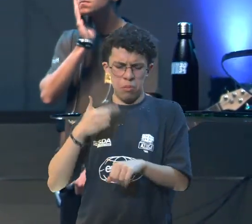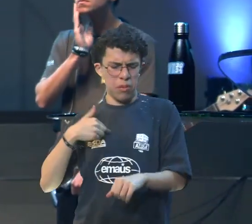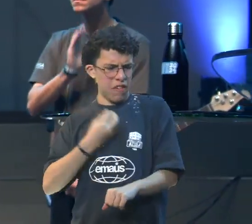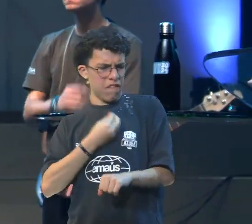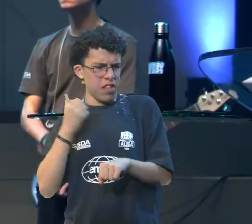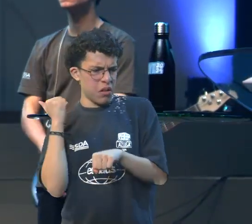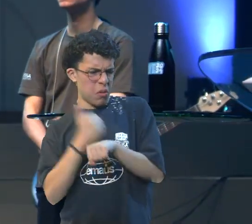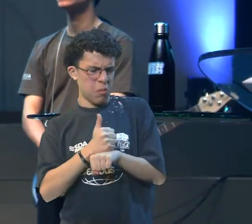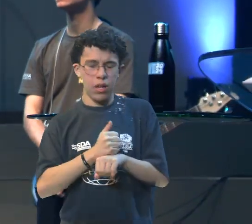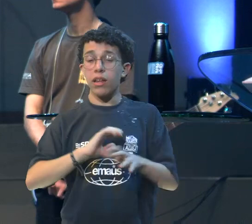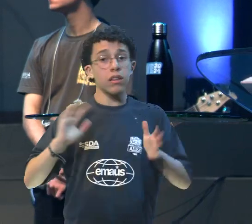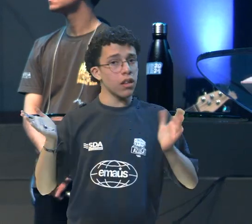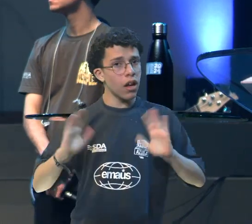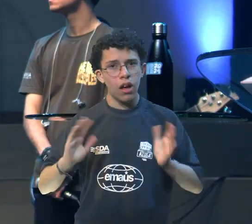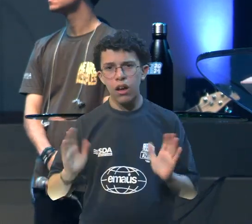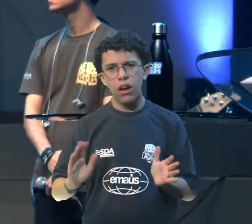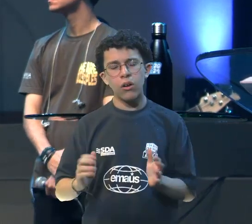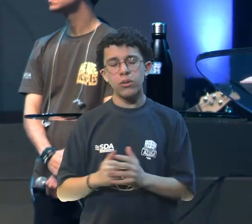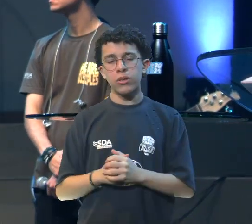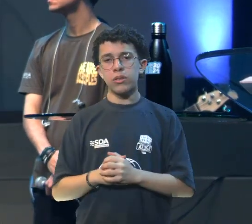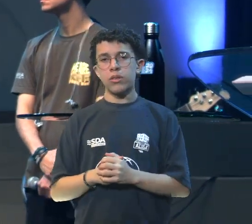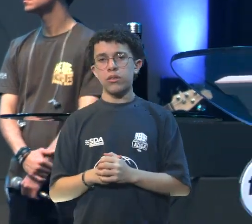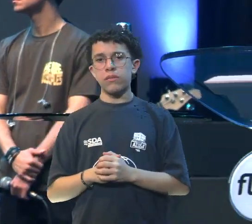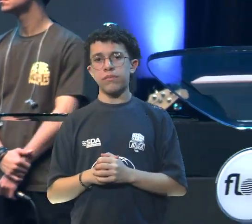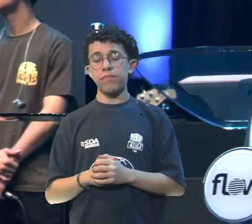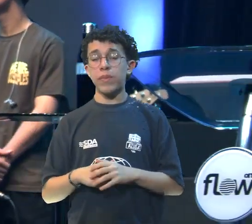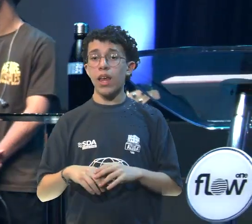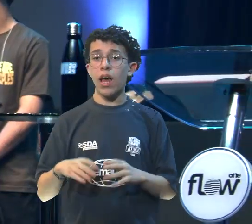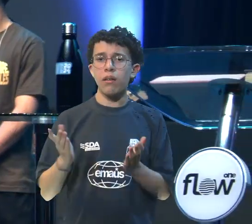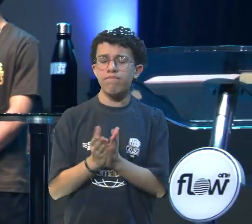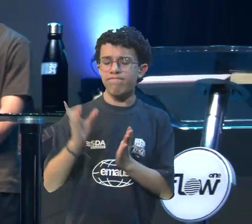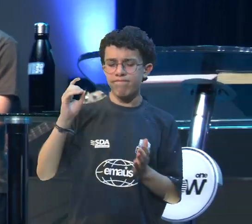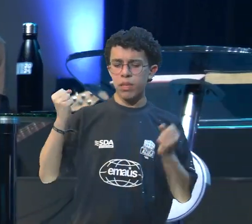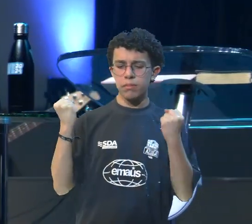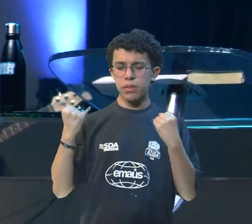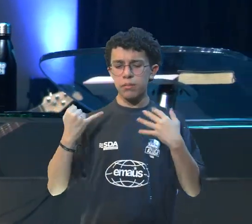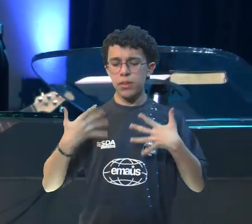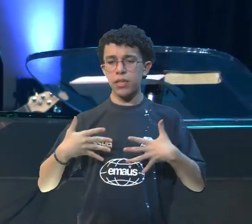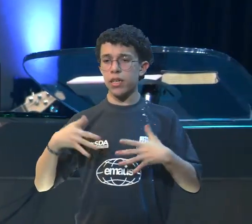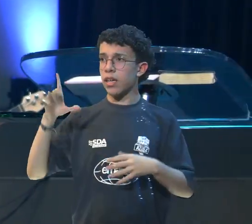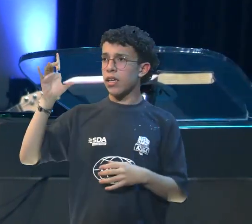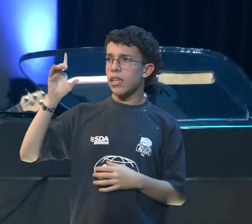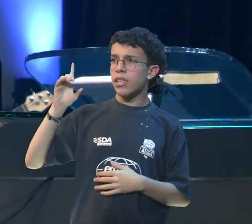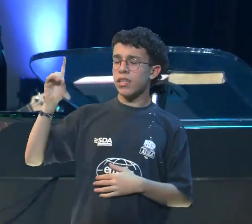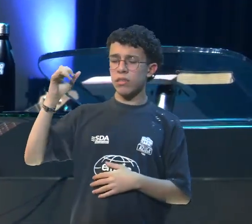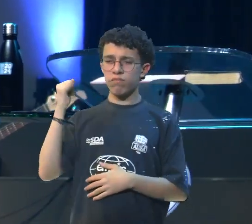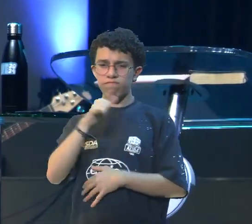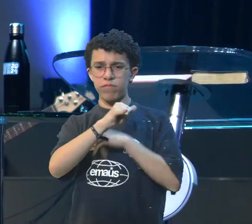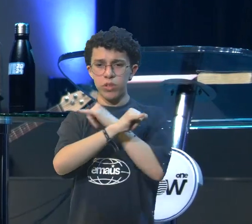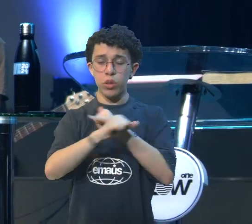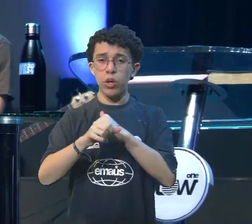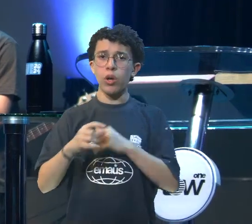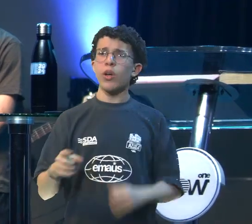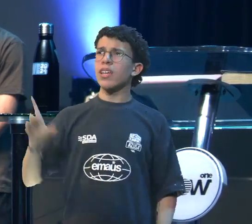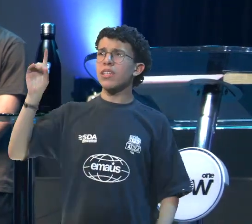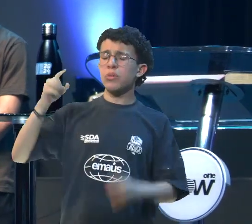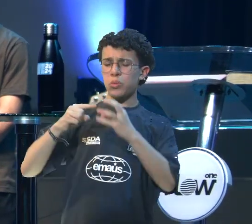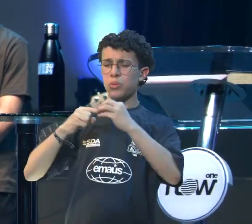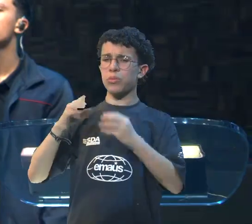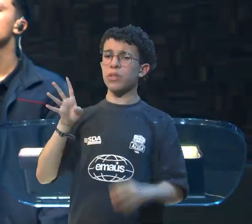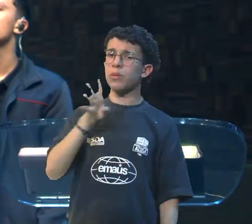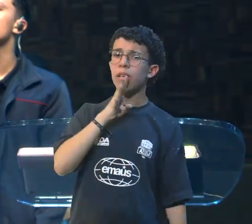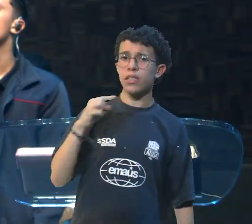vida, dizendo o que está certo e o que está errado? Não. A Bíblia diz que Deus falou assim: só eu conheço os planos que eu tenho para